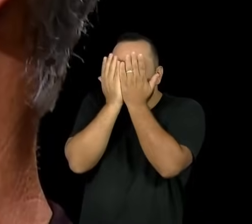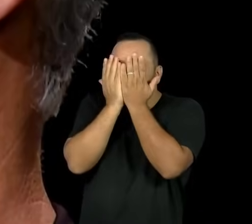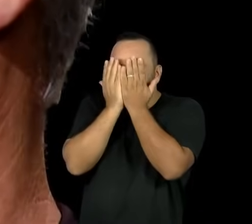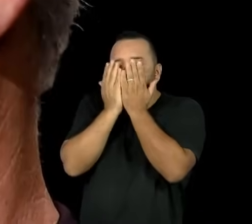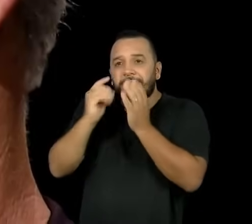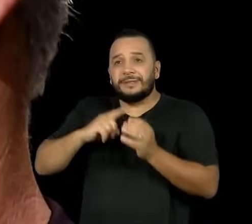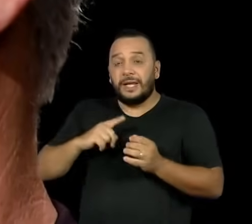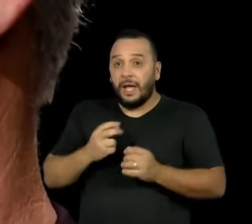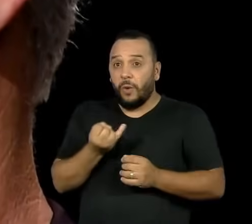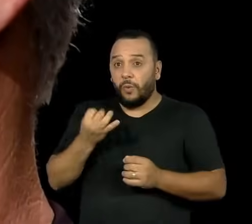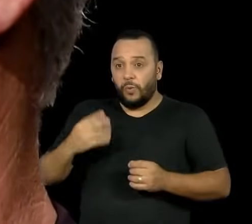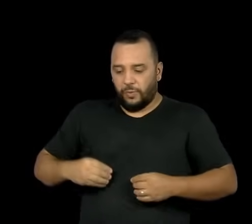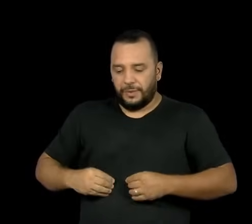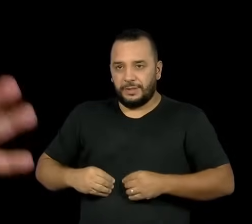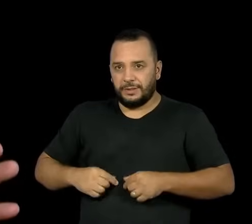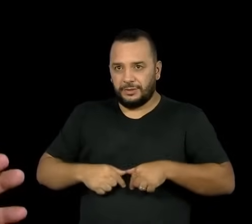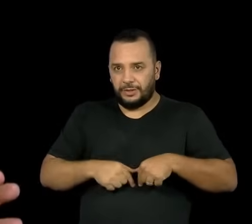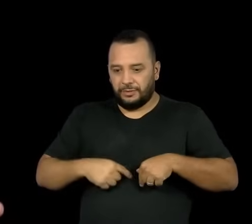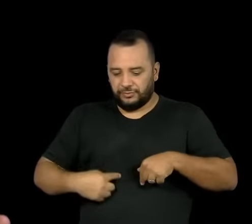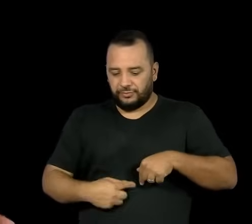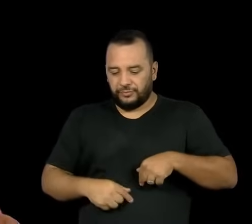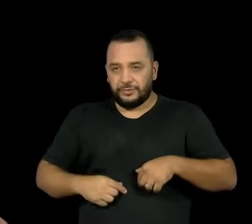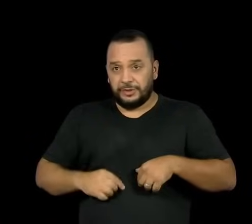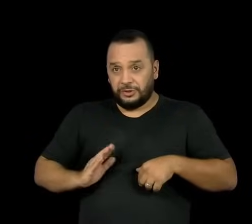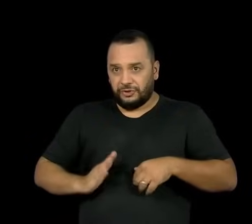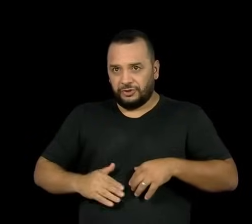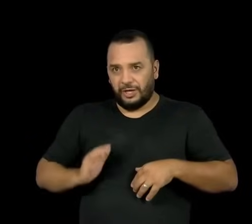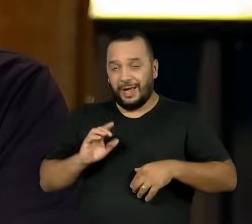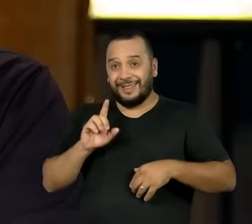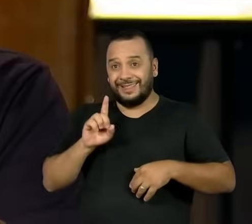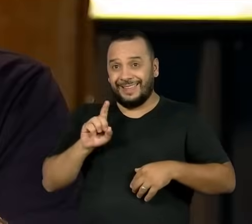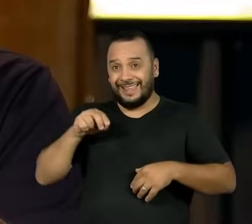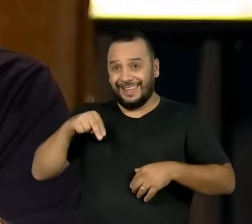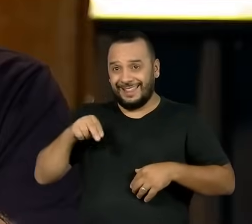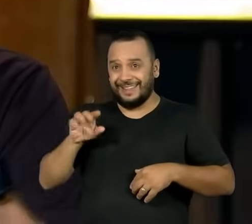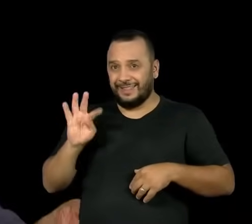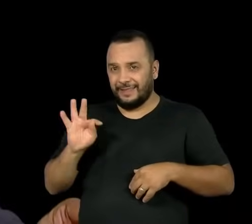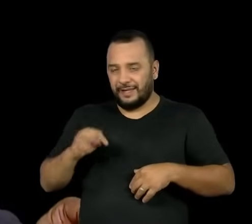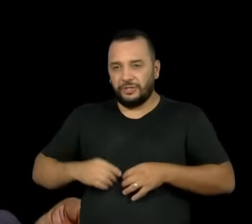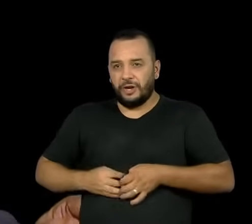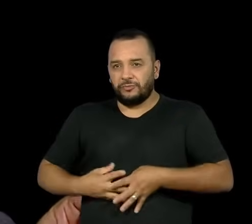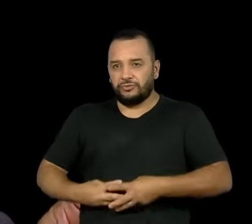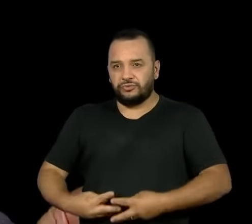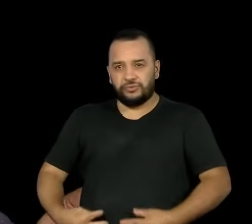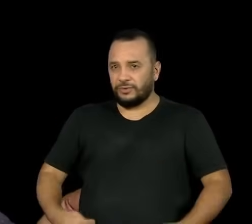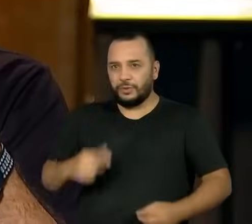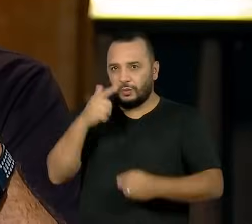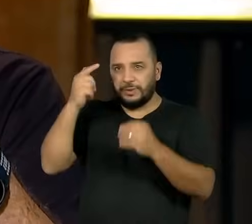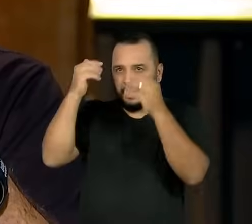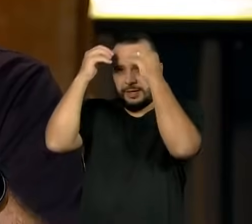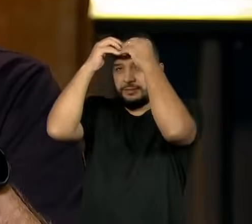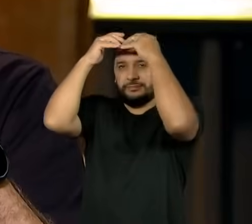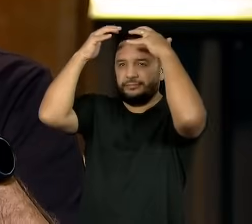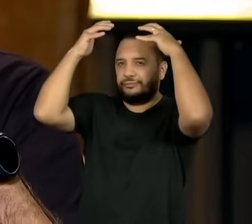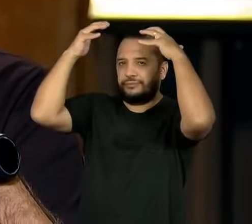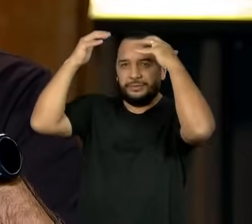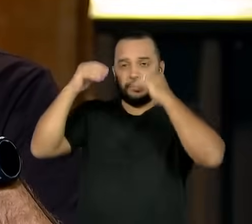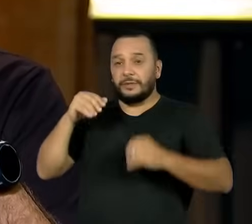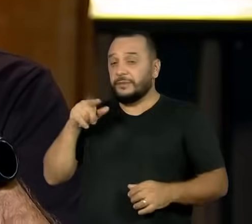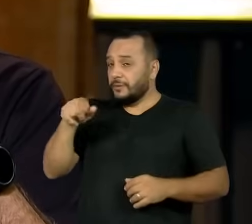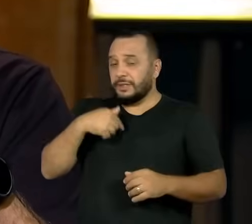algumas enzimas que a gente tem no estômago. Ela é anulada. Anulada. Isso, ela é destruída. Não tem efeito nenhum. Não tem efeito nenhum. Então você toma